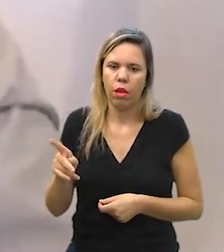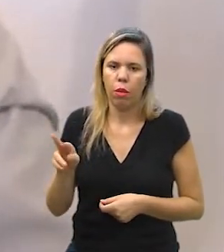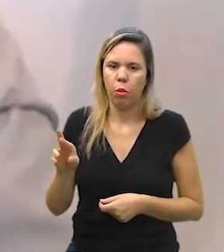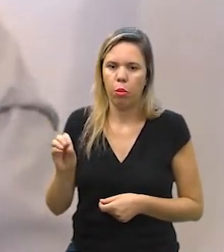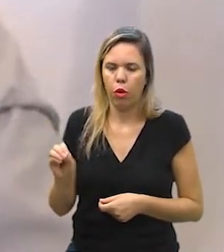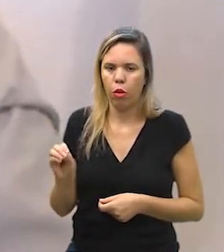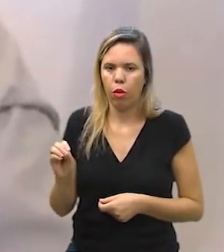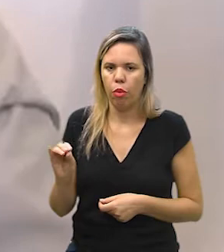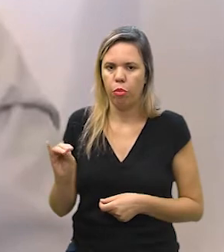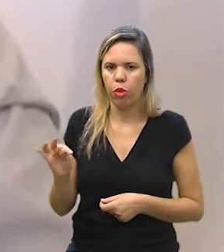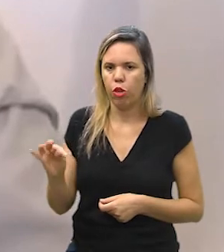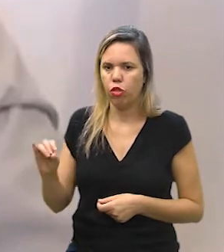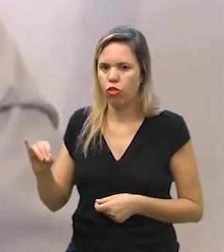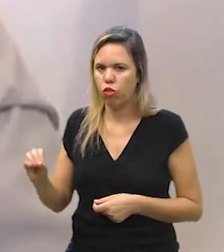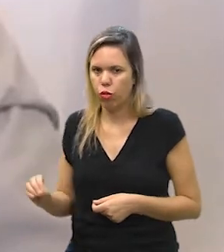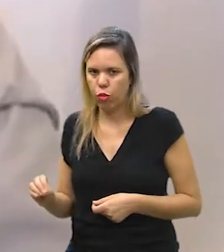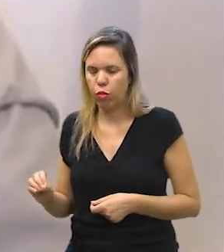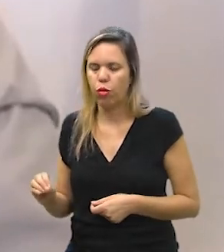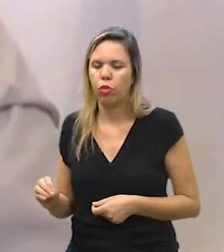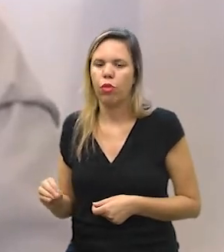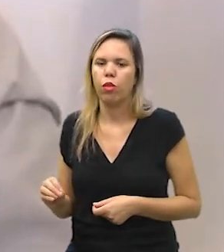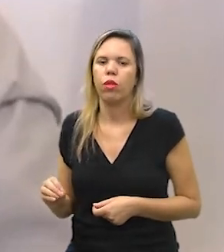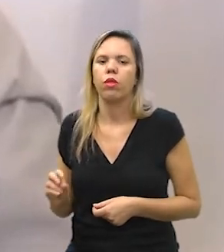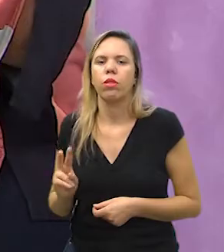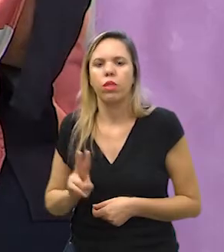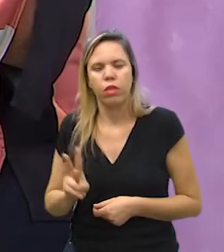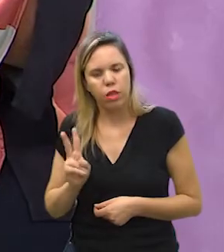muito importantes nesse sentido quando o indivíduo, a gente deve